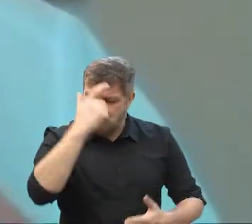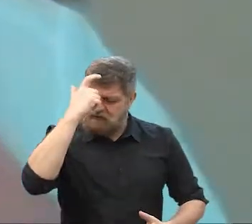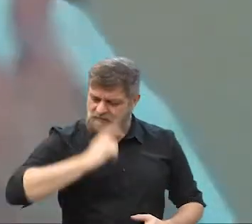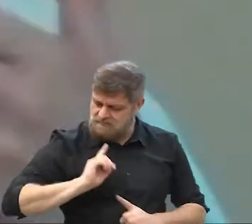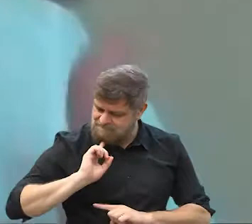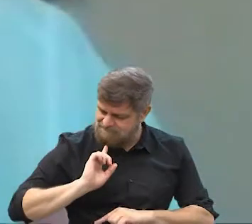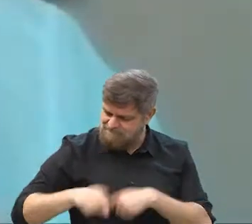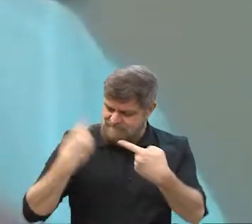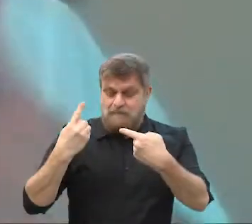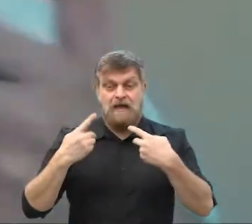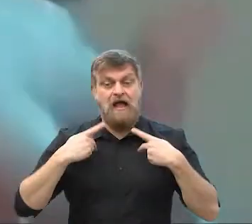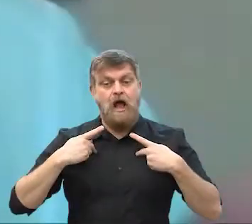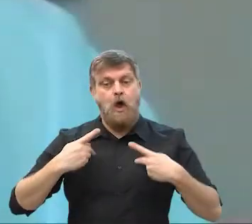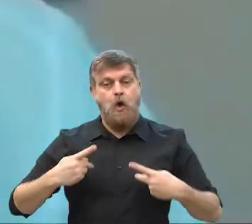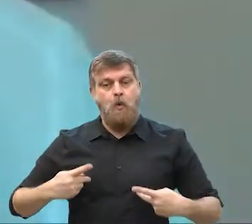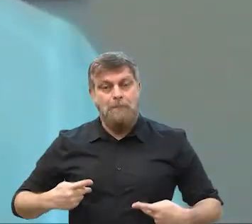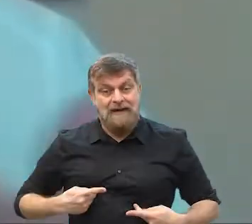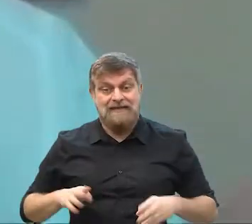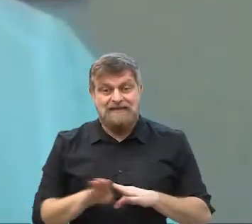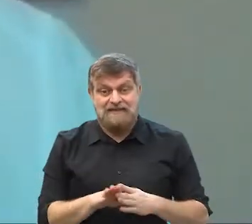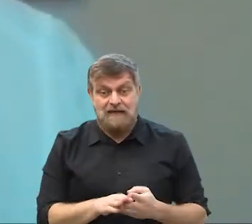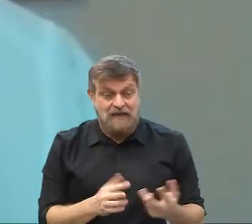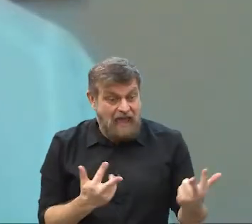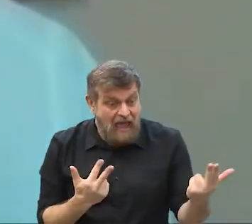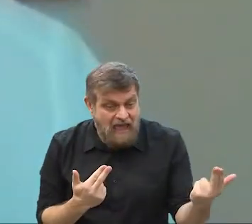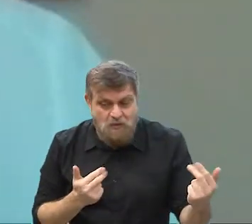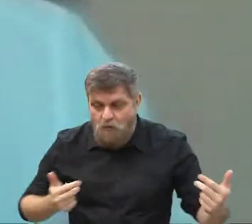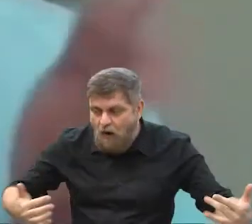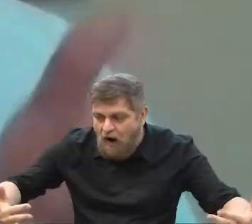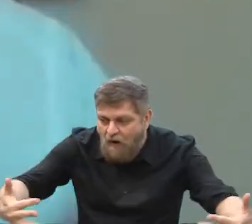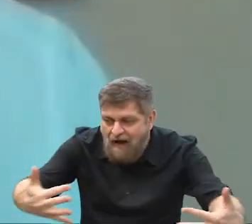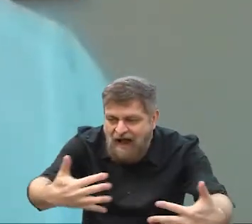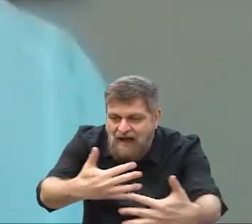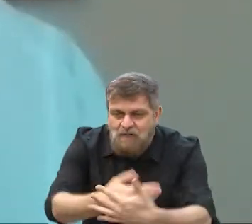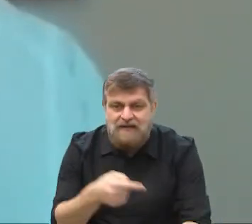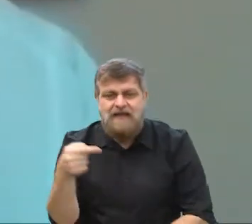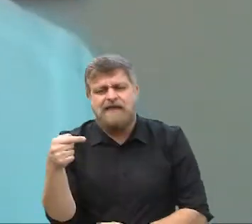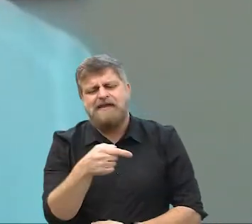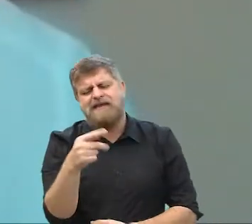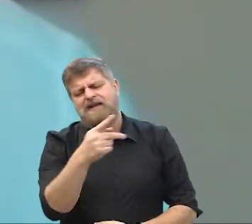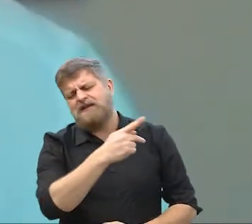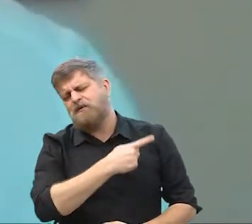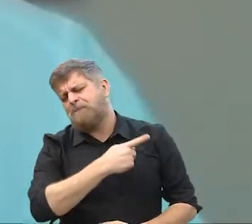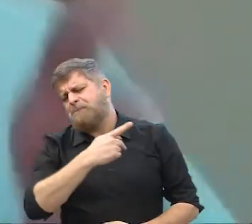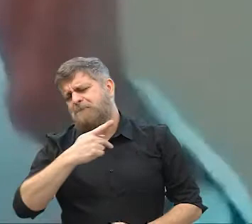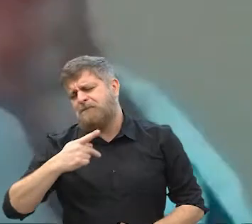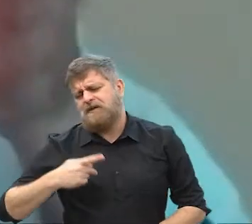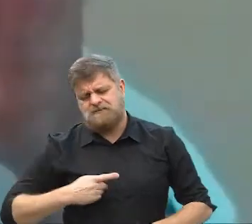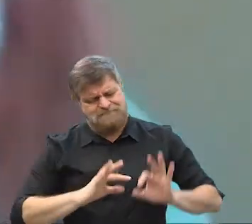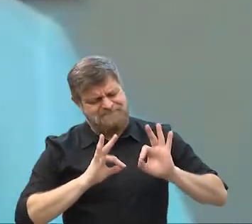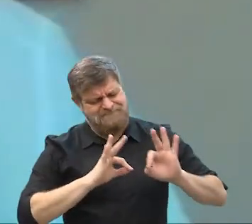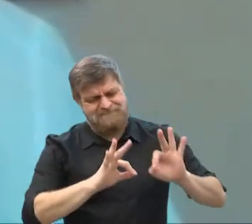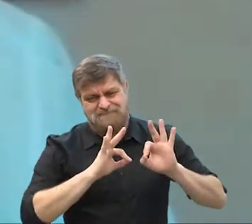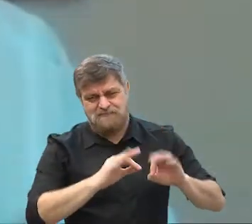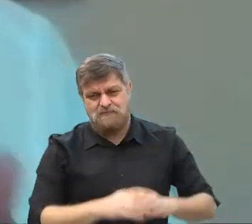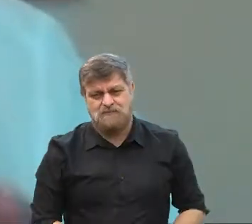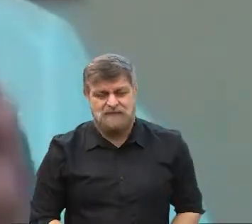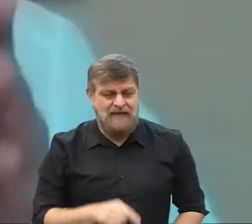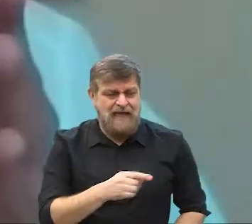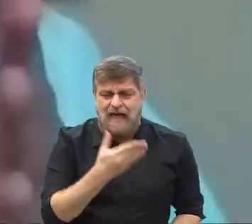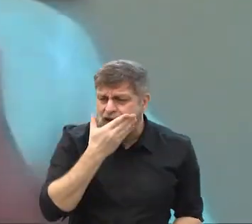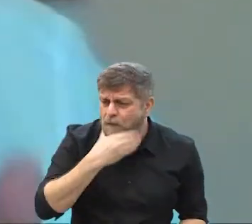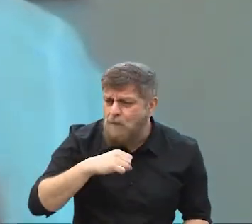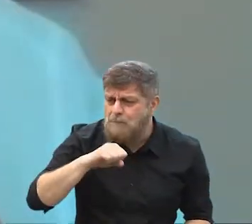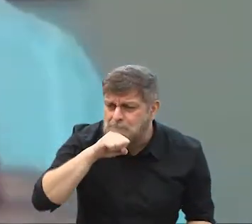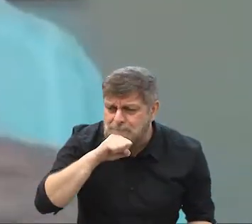pessoas mais humanas, mais acolhedoras, melhores. E o pastor Agostinho Godinho foi um exemplo de pai,